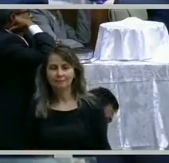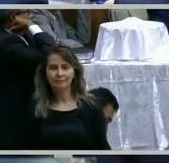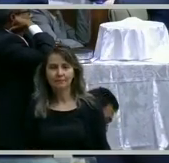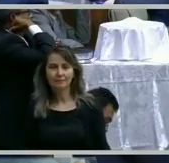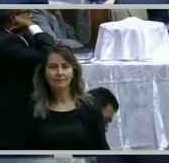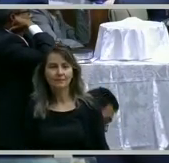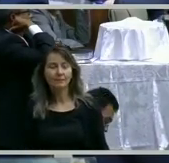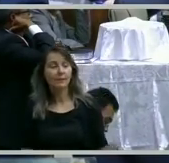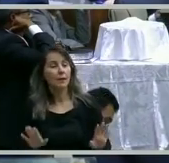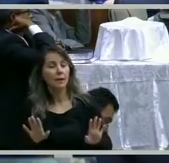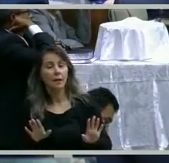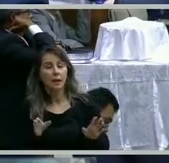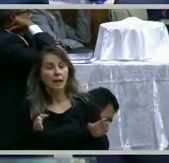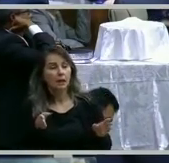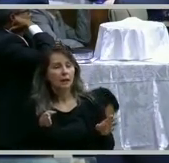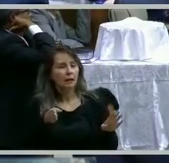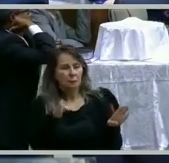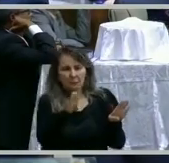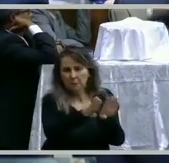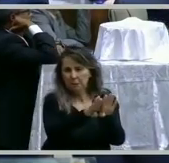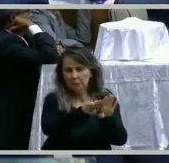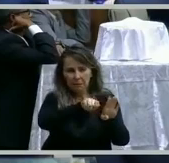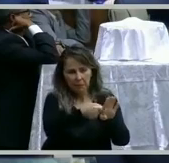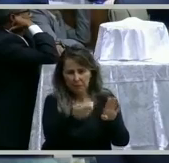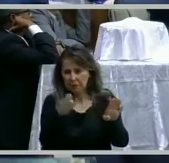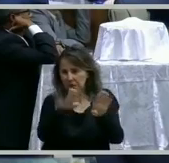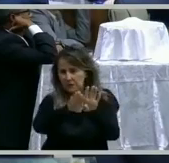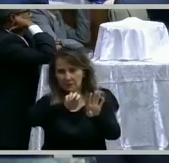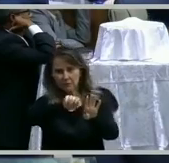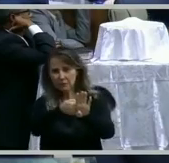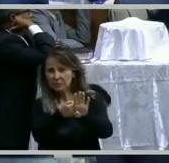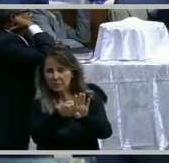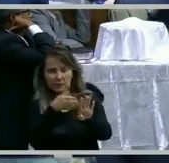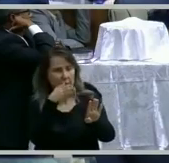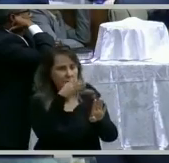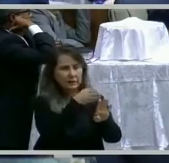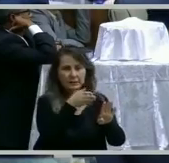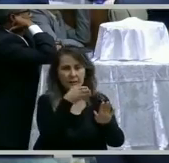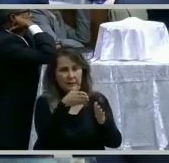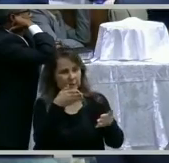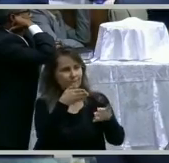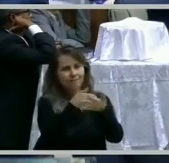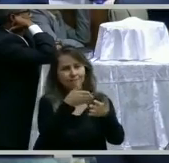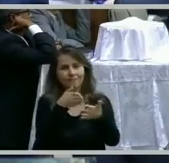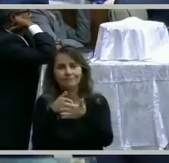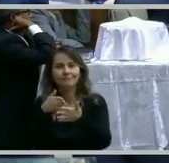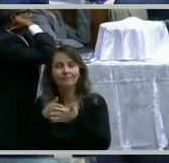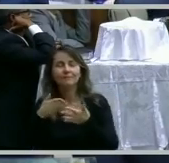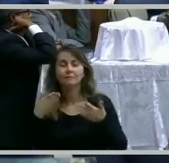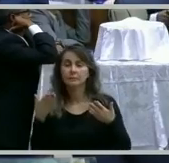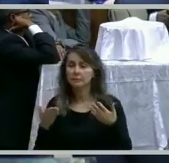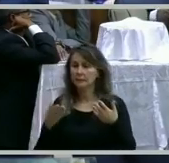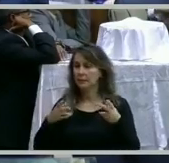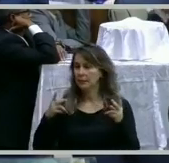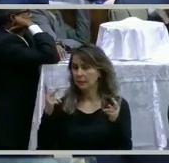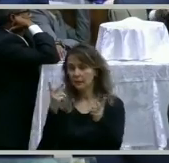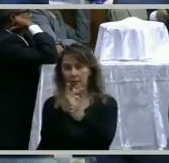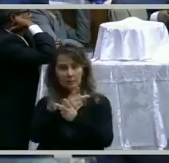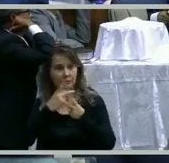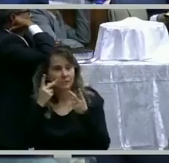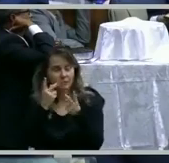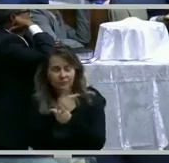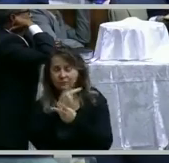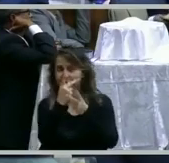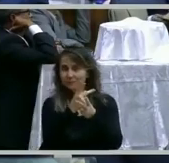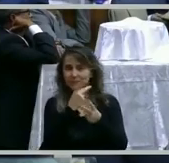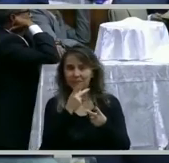Todas as portas fechadas. Até o vento para passar por esses montes tem dificuldade. É